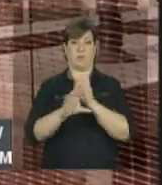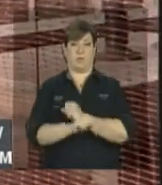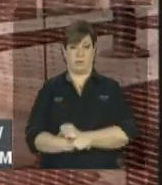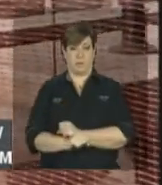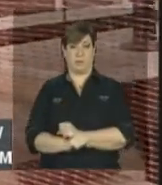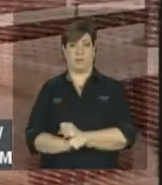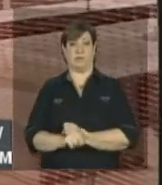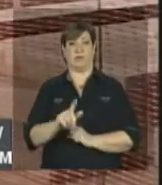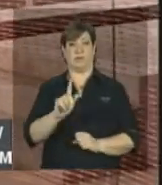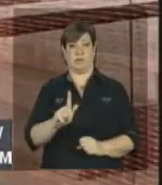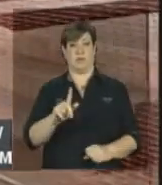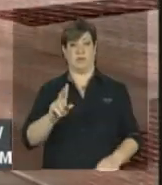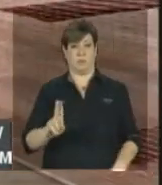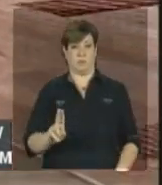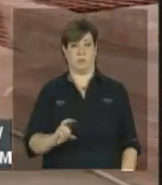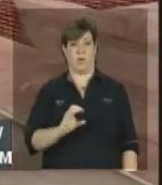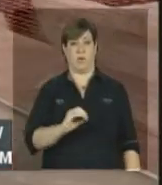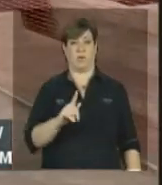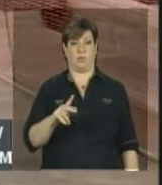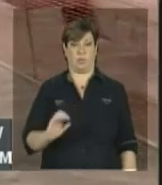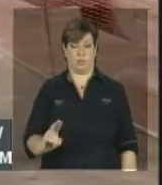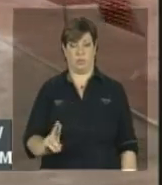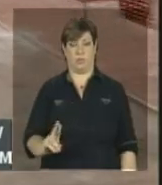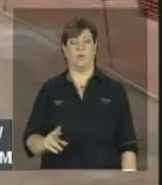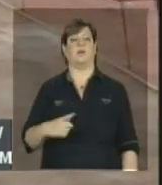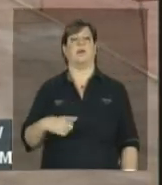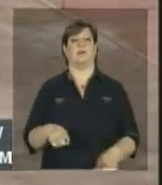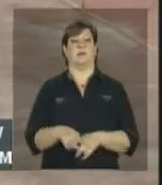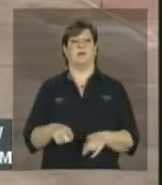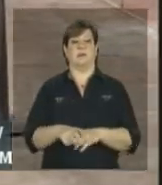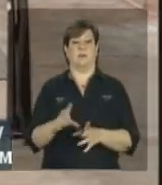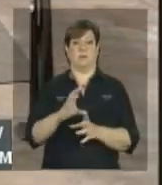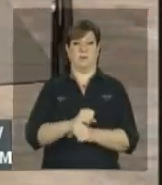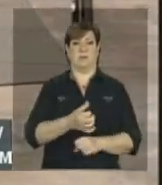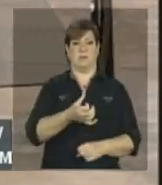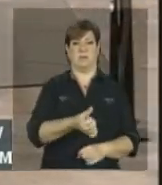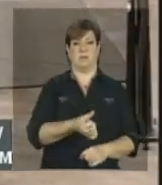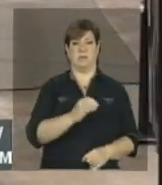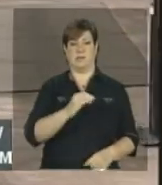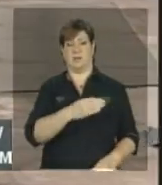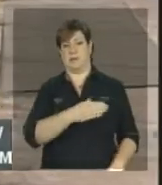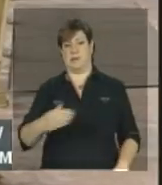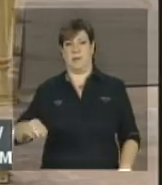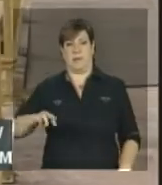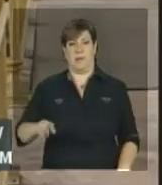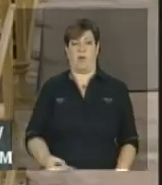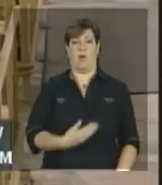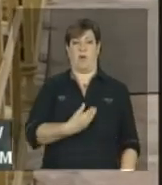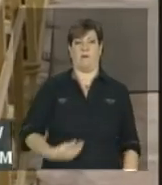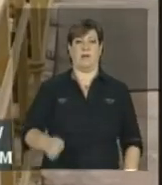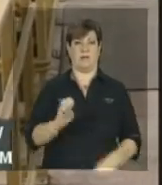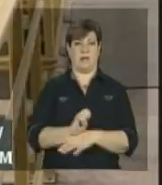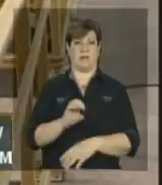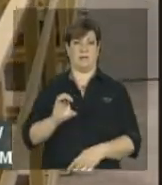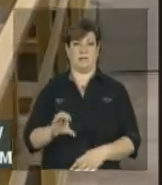milhões de financiamento e 633,9 milhões do governo do estado.